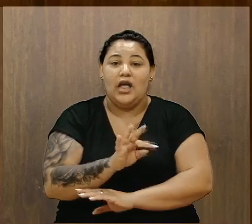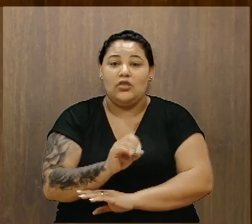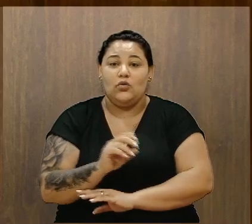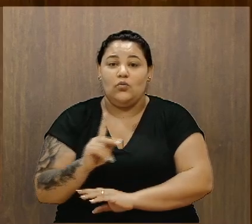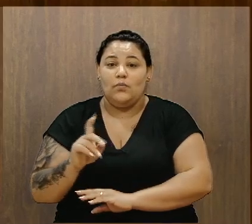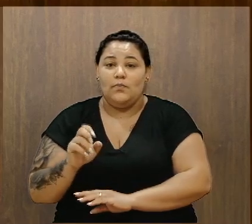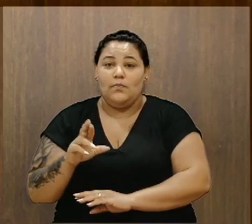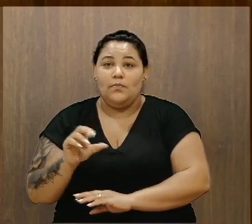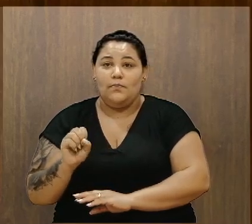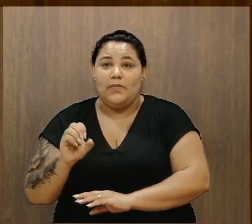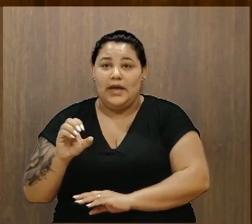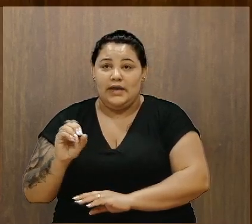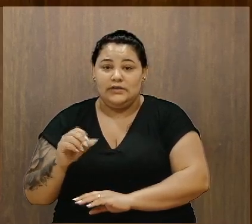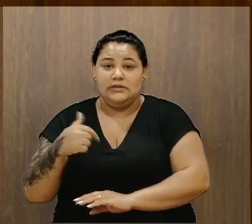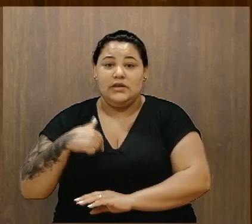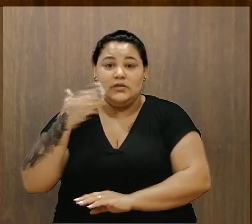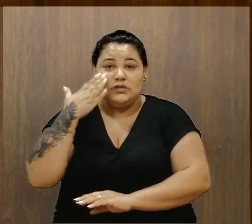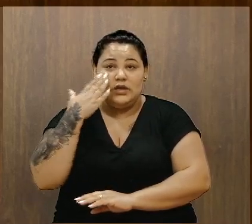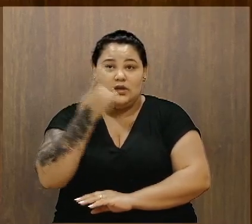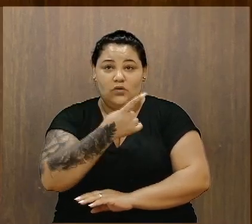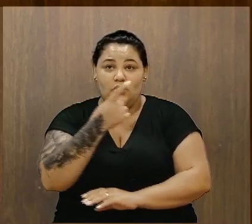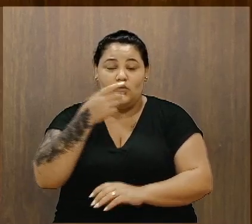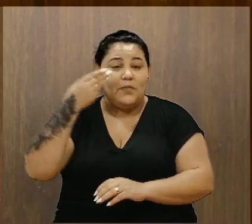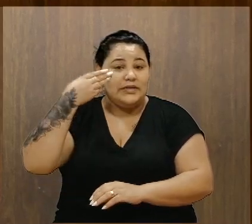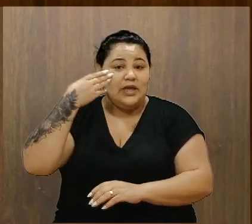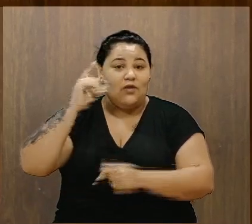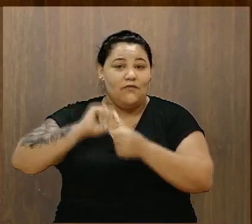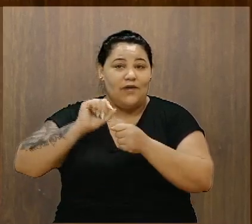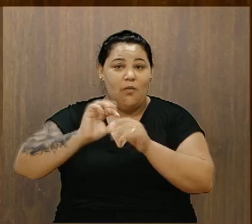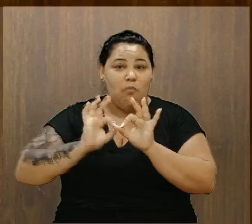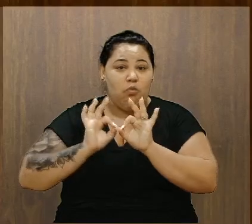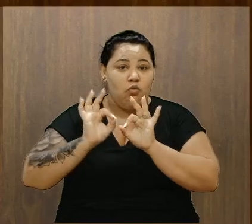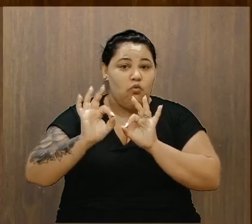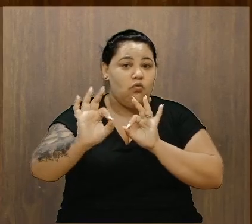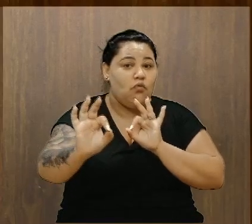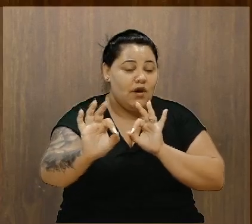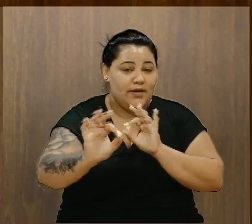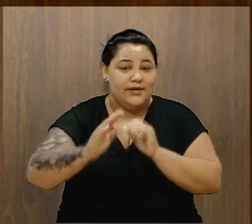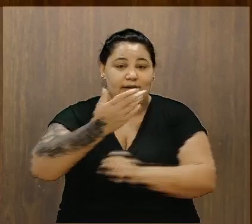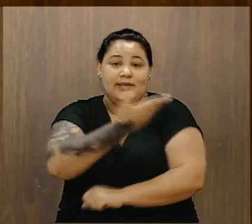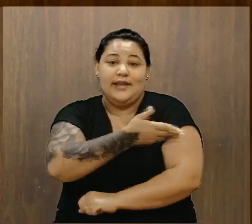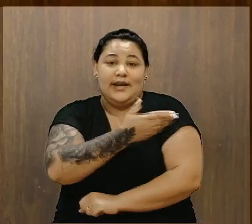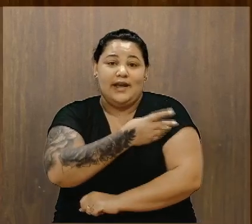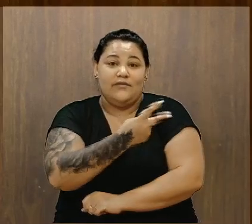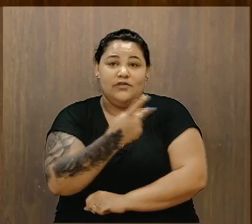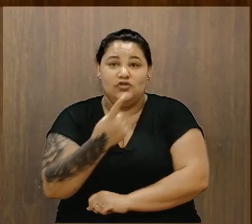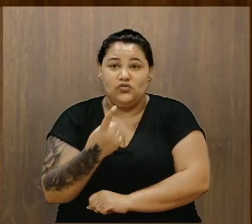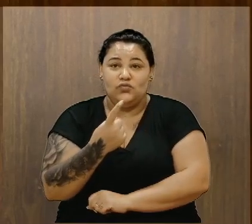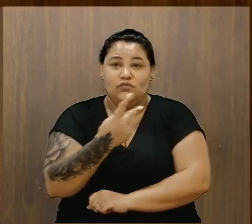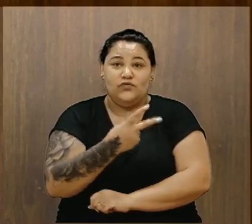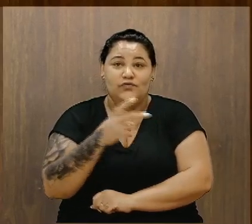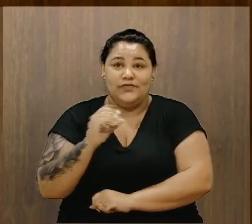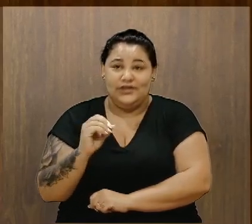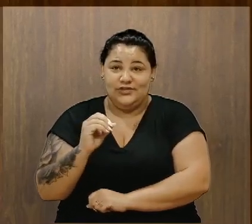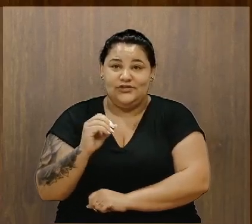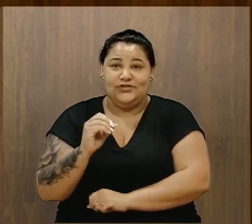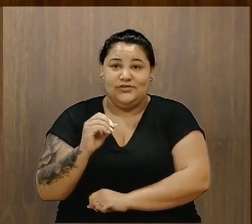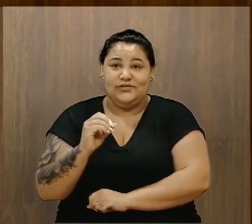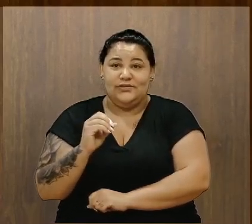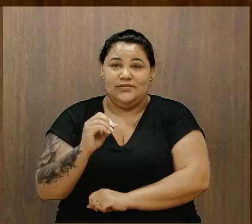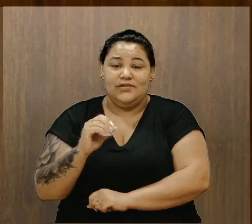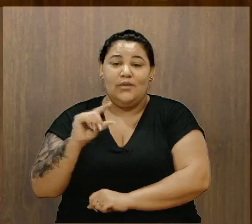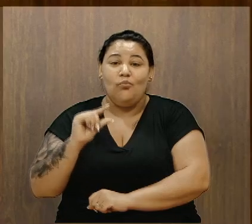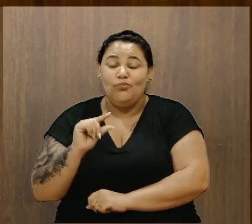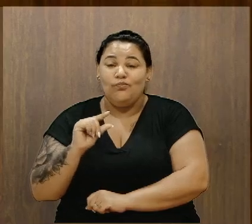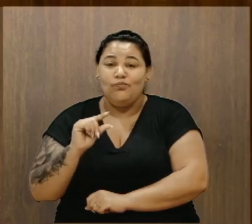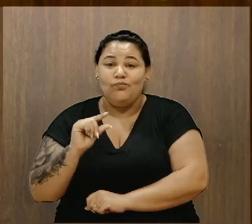Marcelo também faça corridas de longa distância e treinar 20 quilômetros em uma pista de 890 metros é muito complexo.